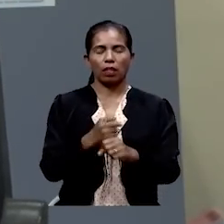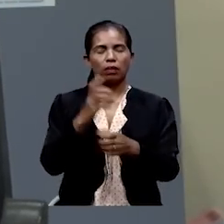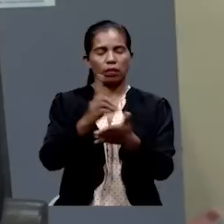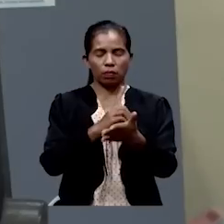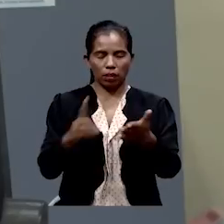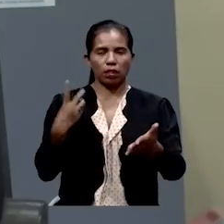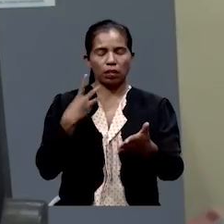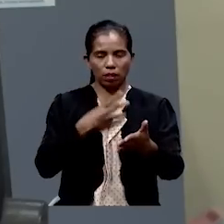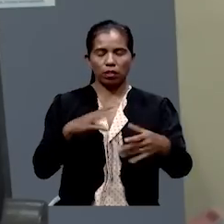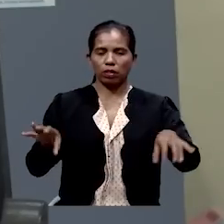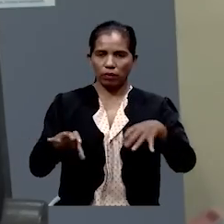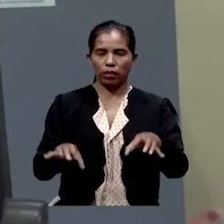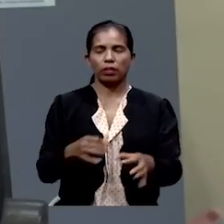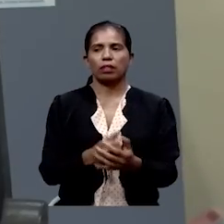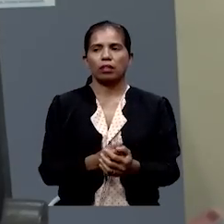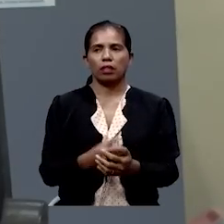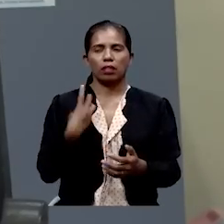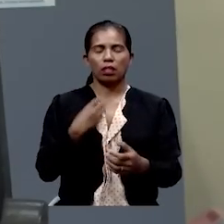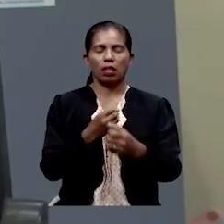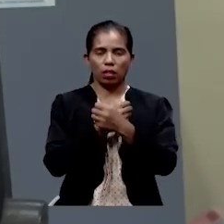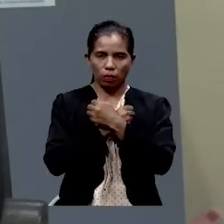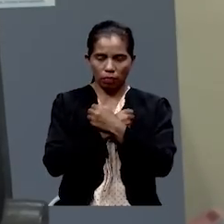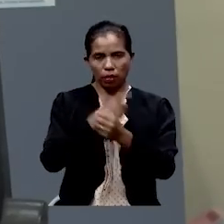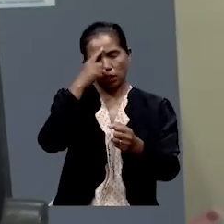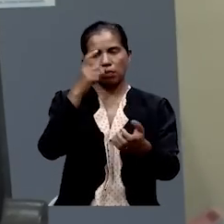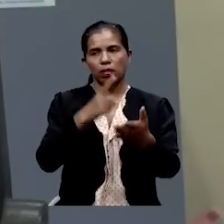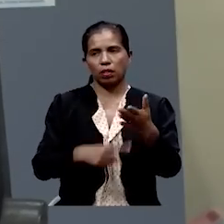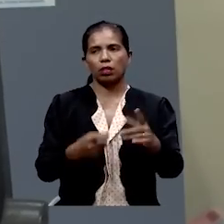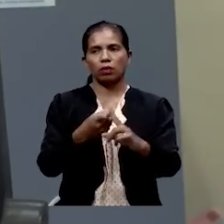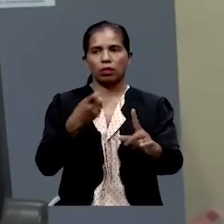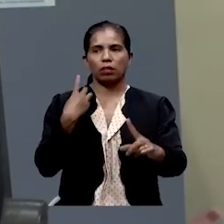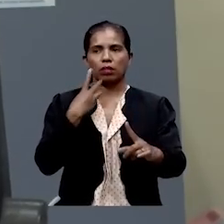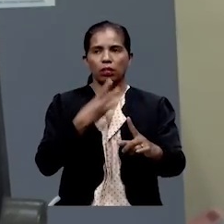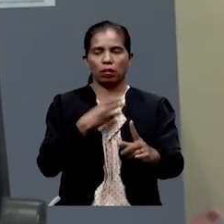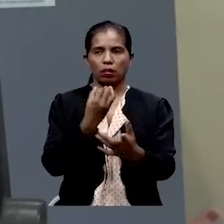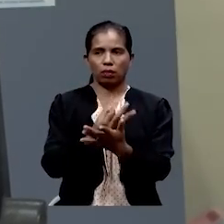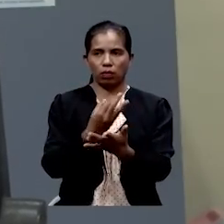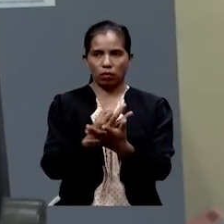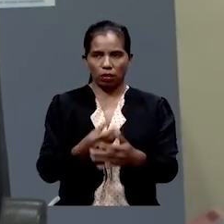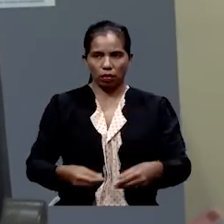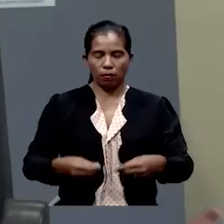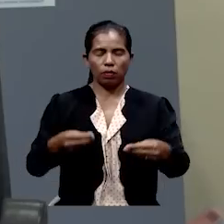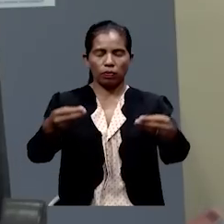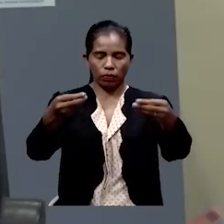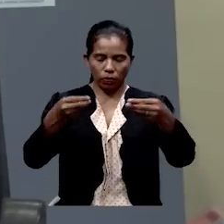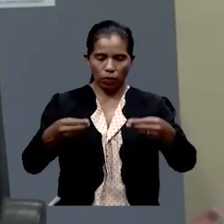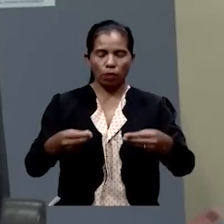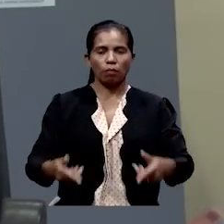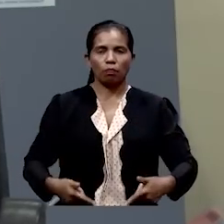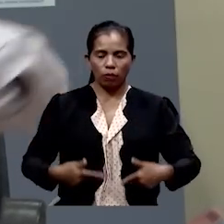posição ita na posição né ita se hadome atama saida Hosi dan ini kita nak vencimento bahawa vida mori supaya kita familia